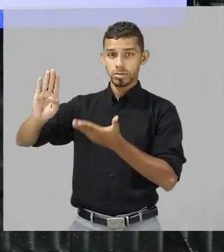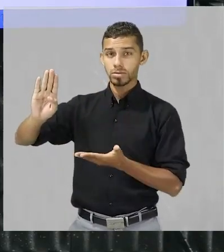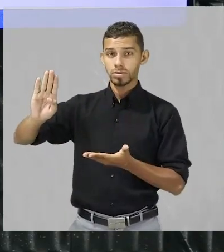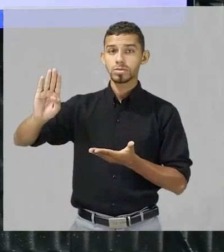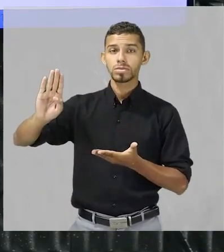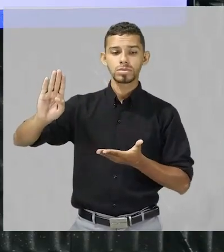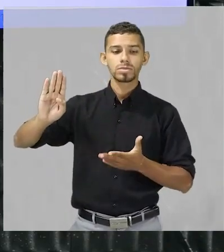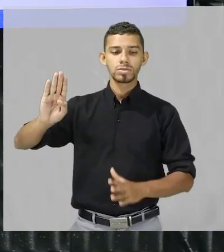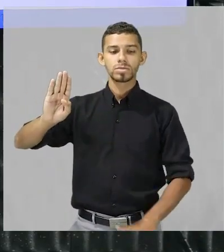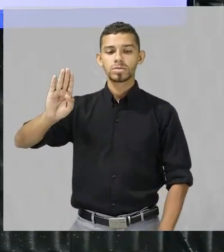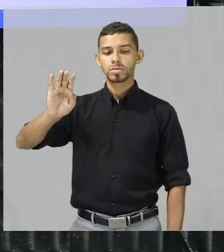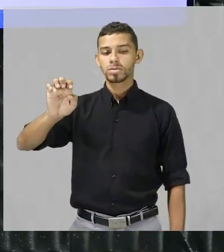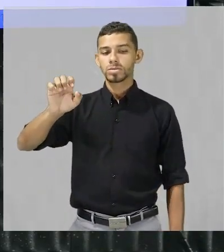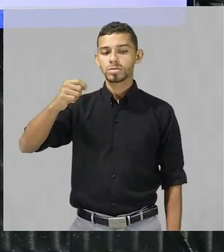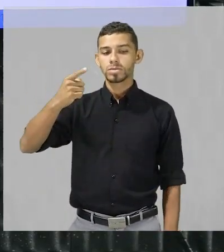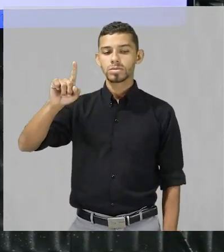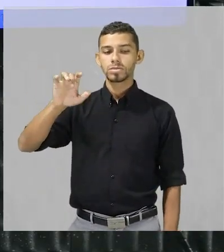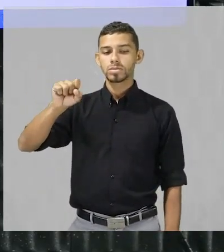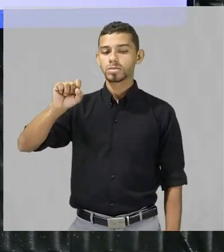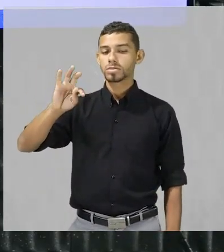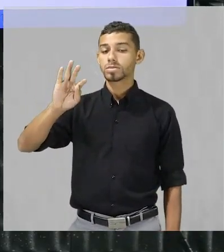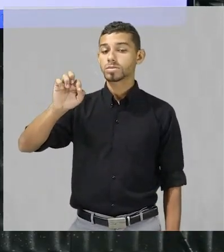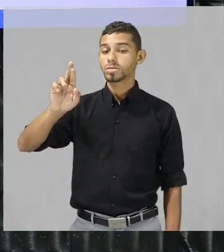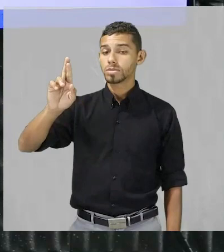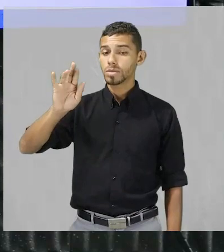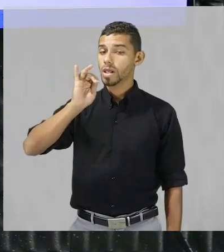do biodiesel, teve a partir de um